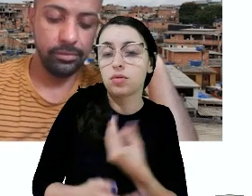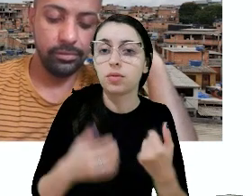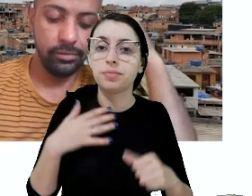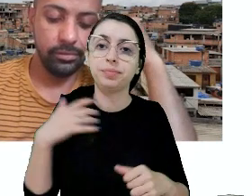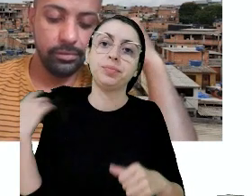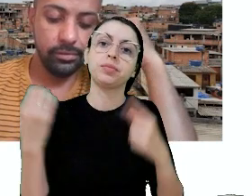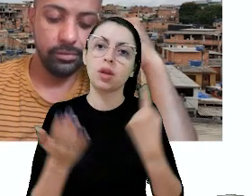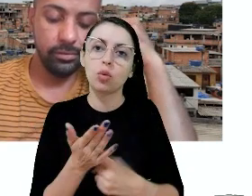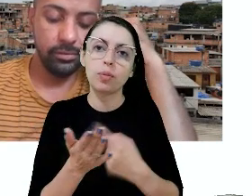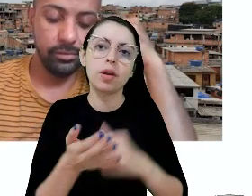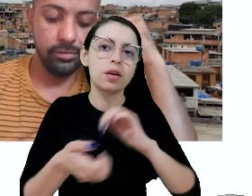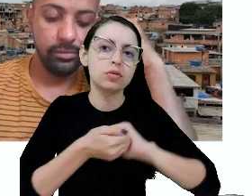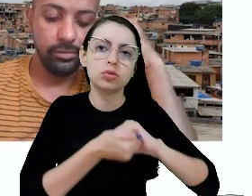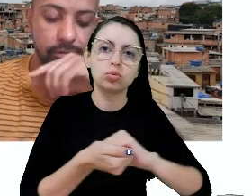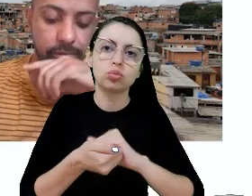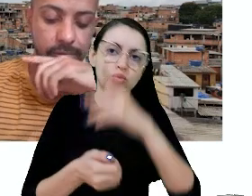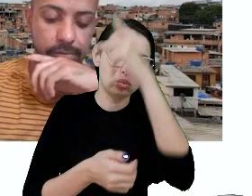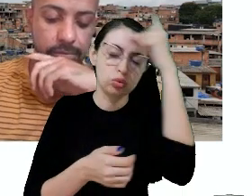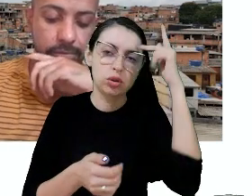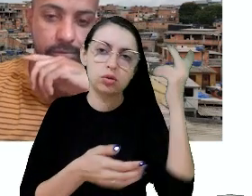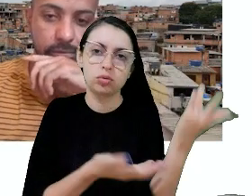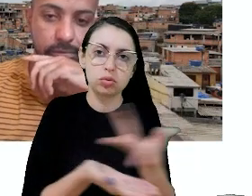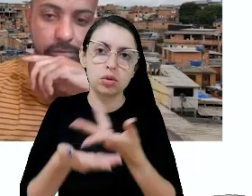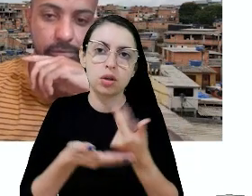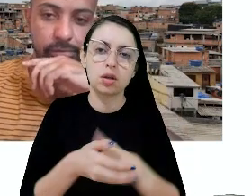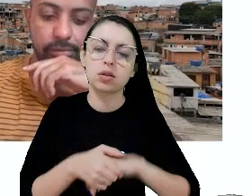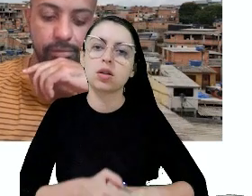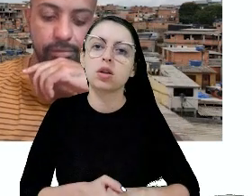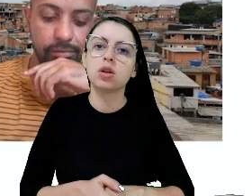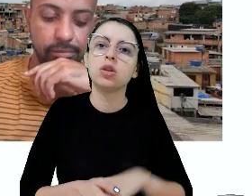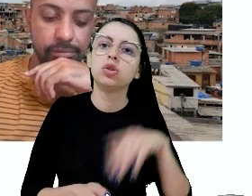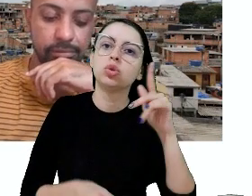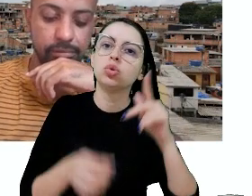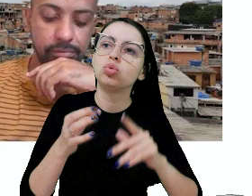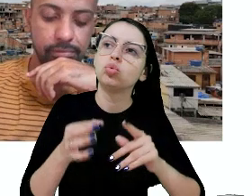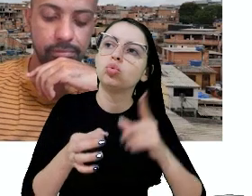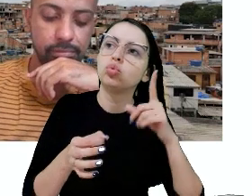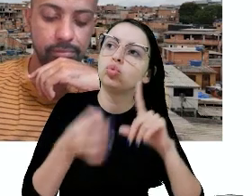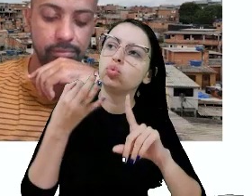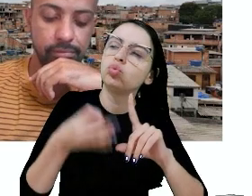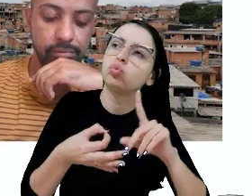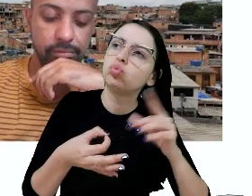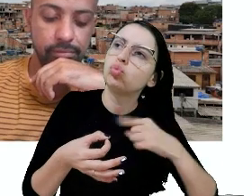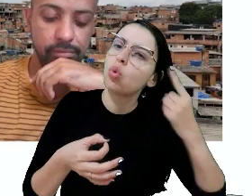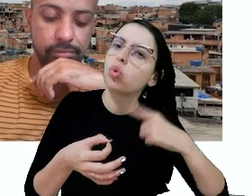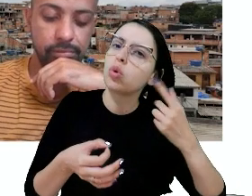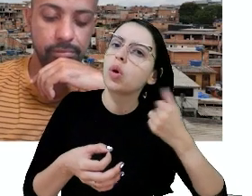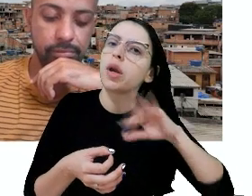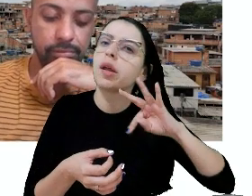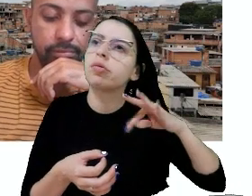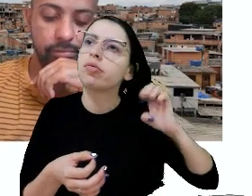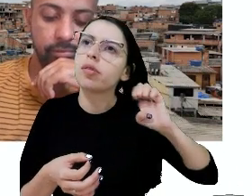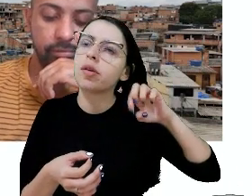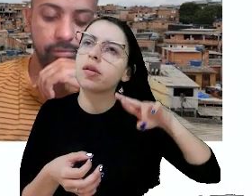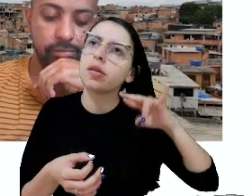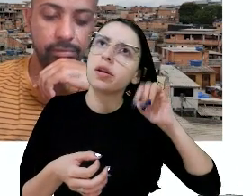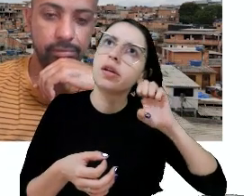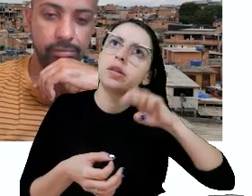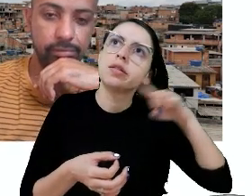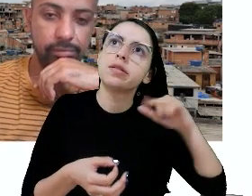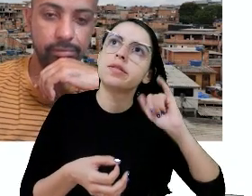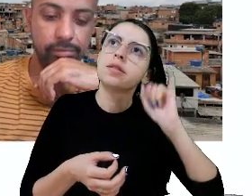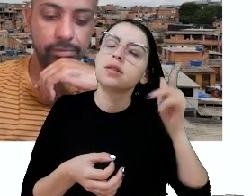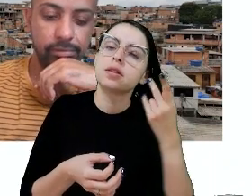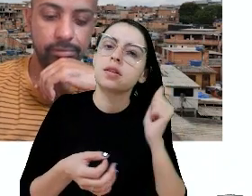Eu cumprimento a todos na presença da doutora Terezinha, a doutora Silvia, que me representou imensamente em sua